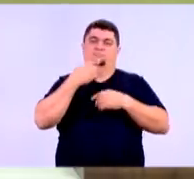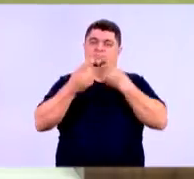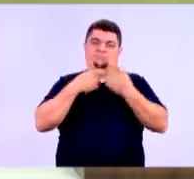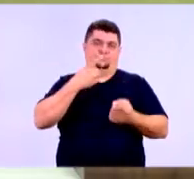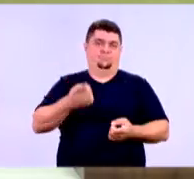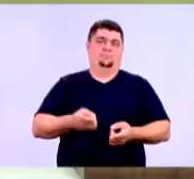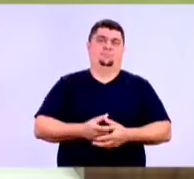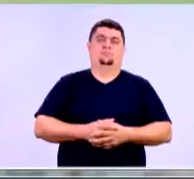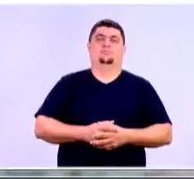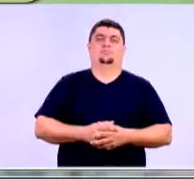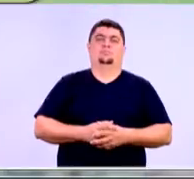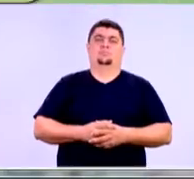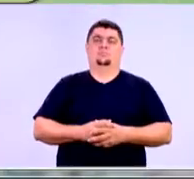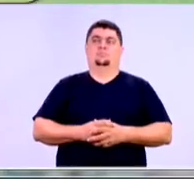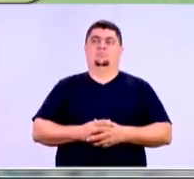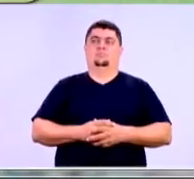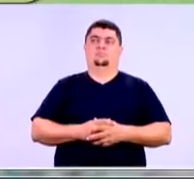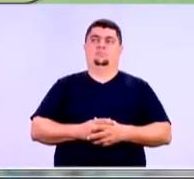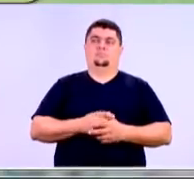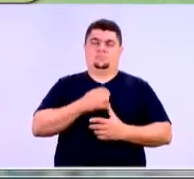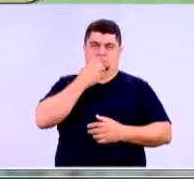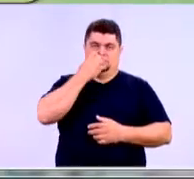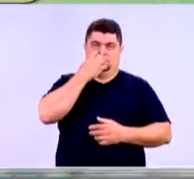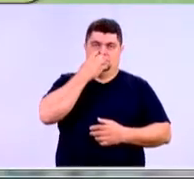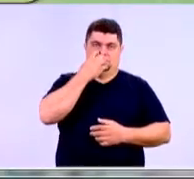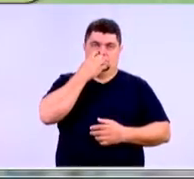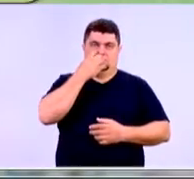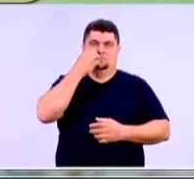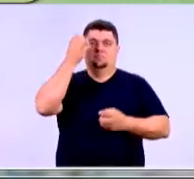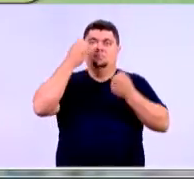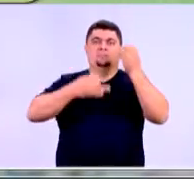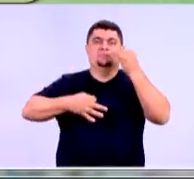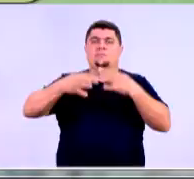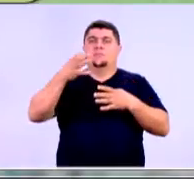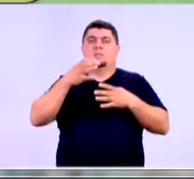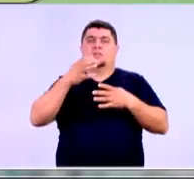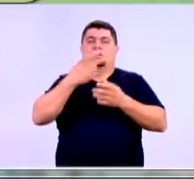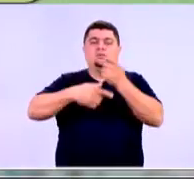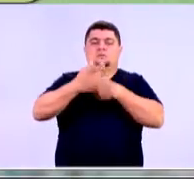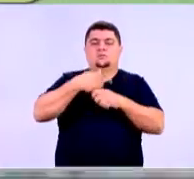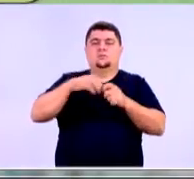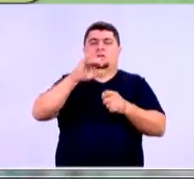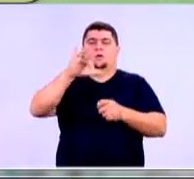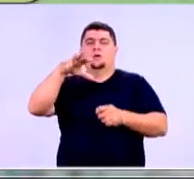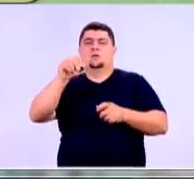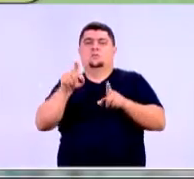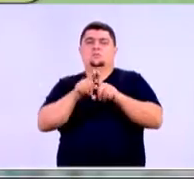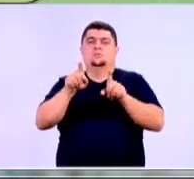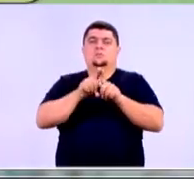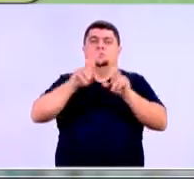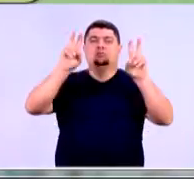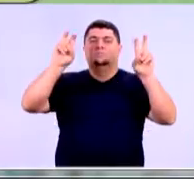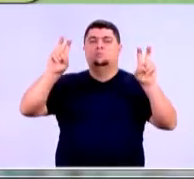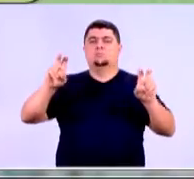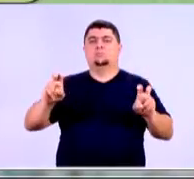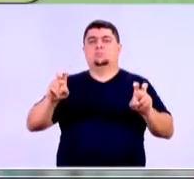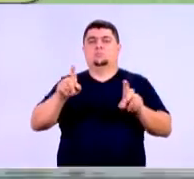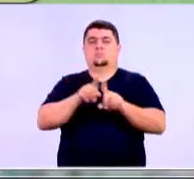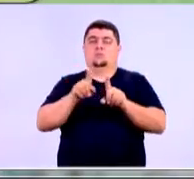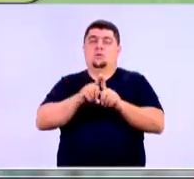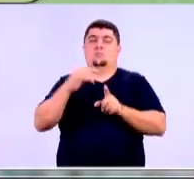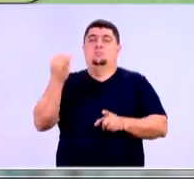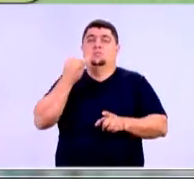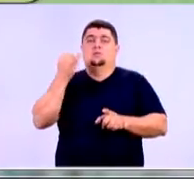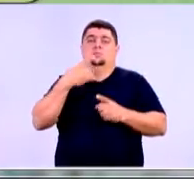risco. Ótimo. Então, progredindo, nós vamos falar então sobre o gerenciamento de risco e alguns tópicos sobre ele. Gerenciamento de risco é importante